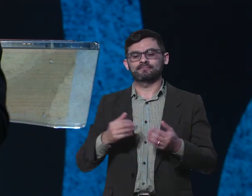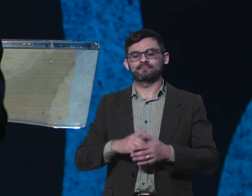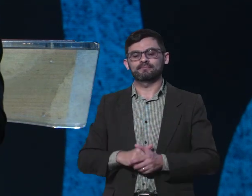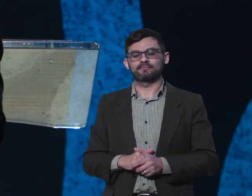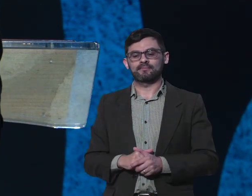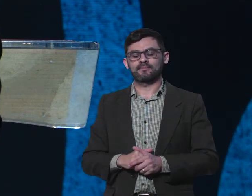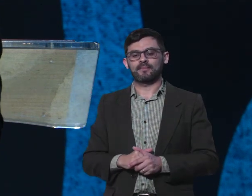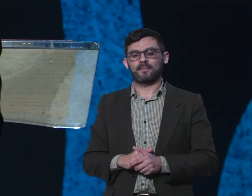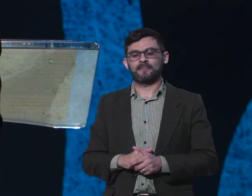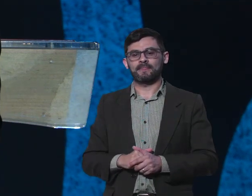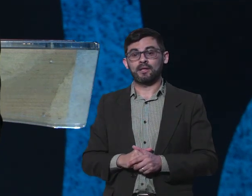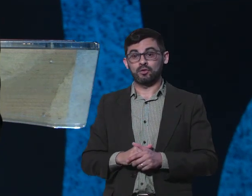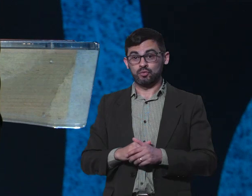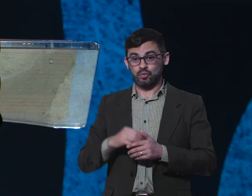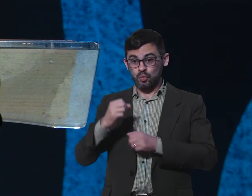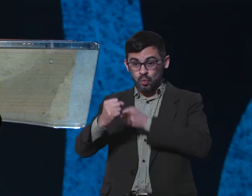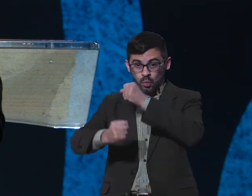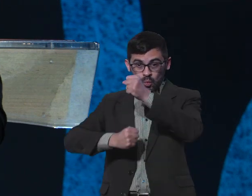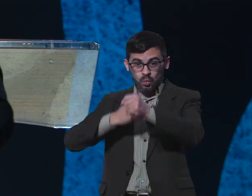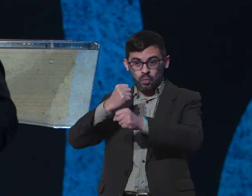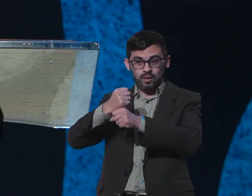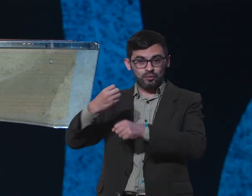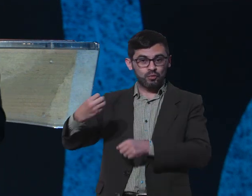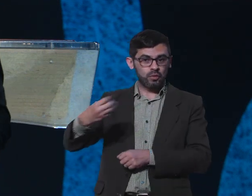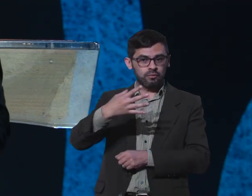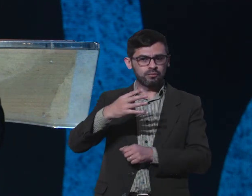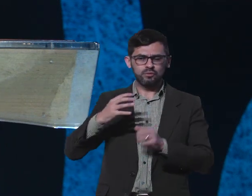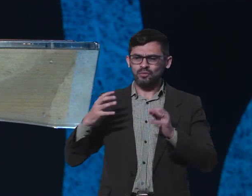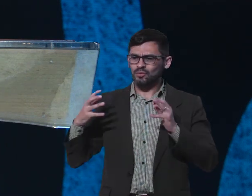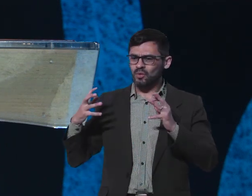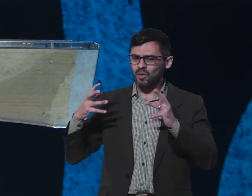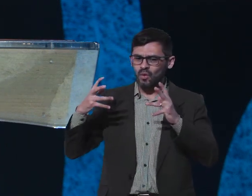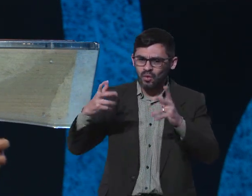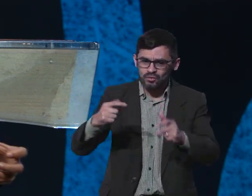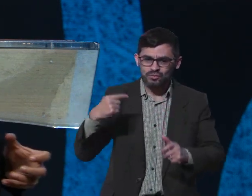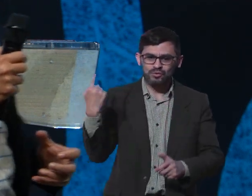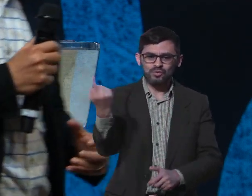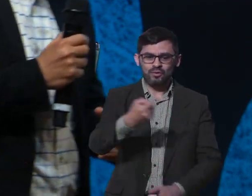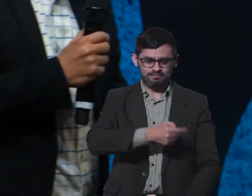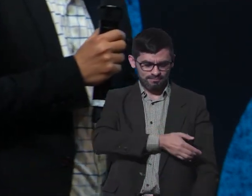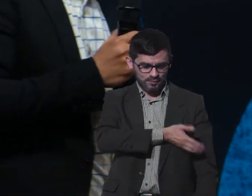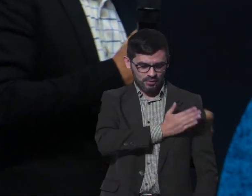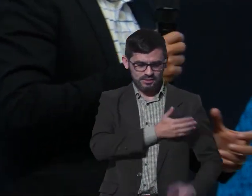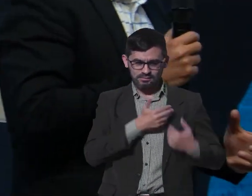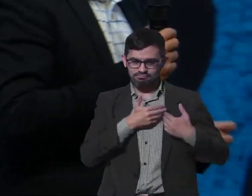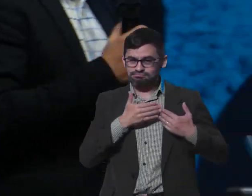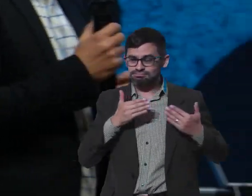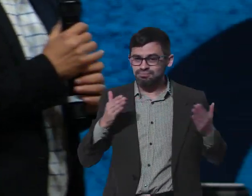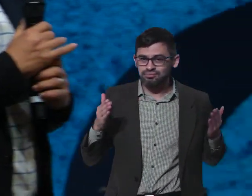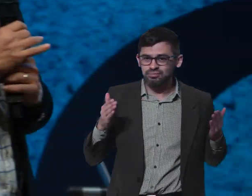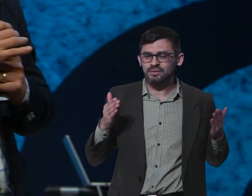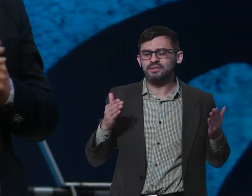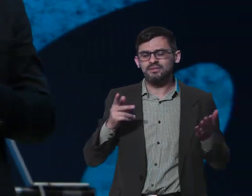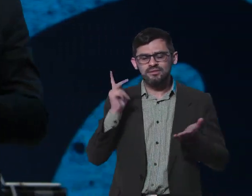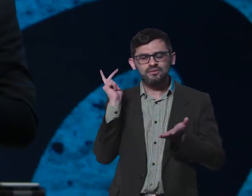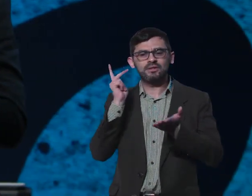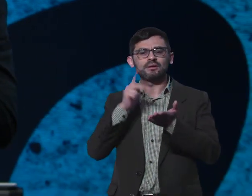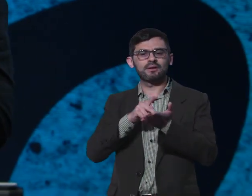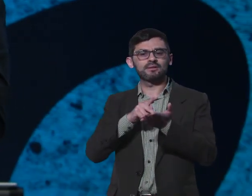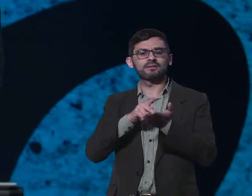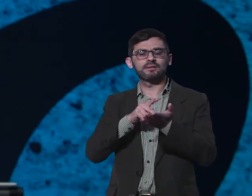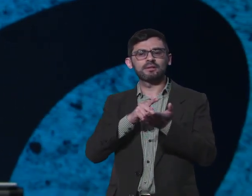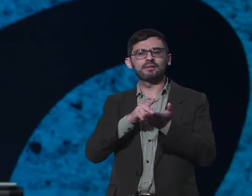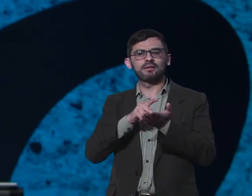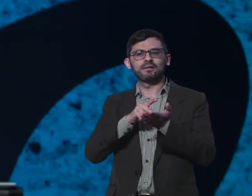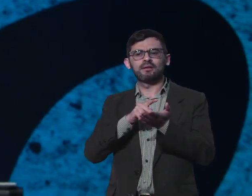Que esse próximo ano, todos nós, de coração aberto e coração sincero, fale: